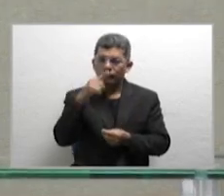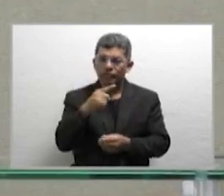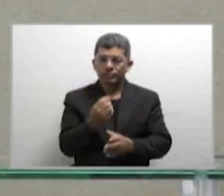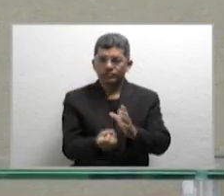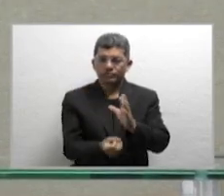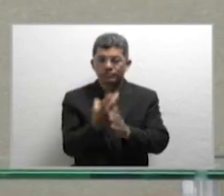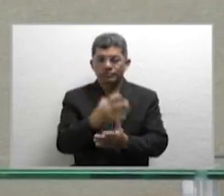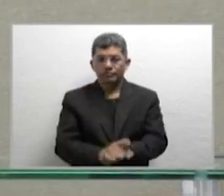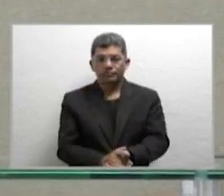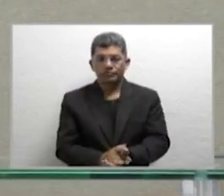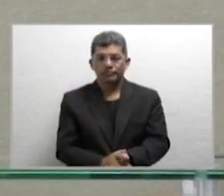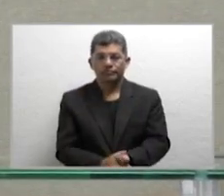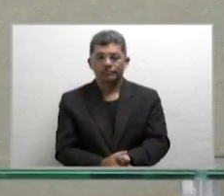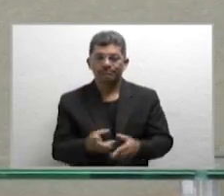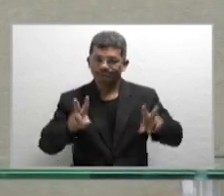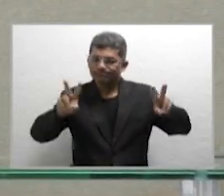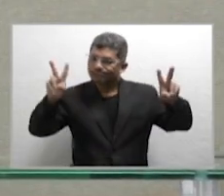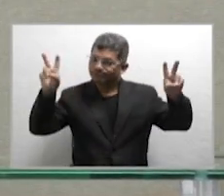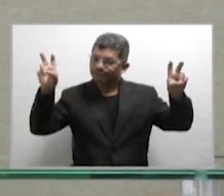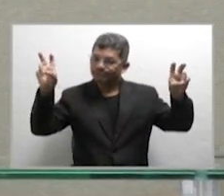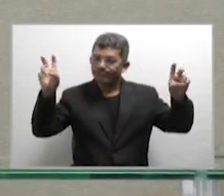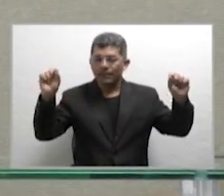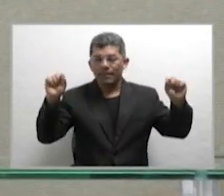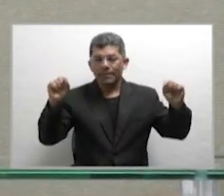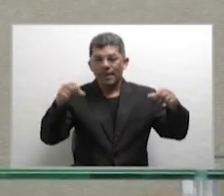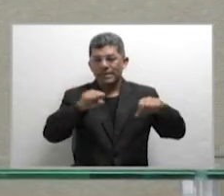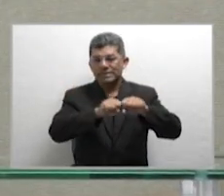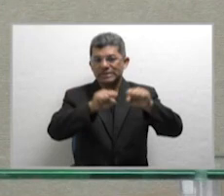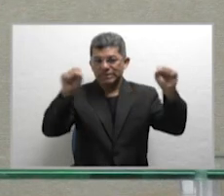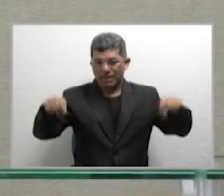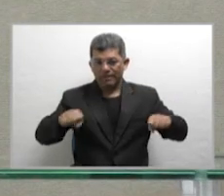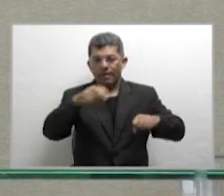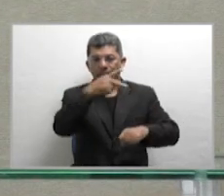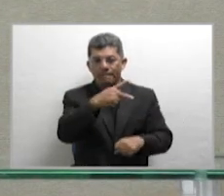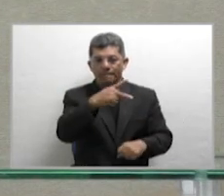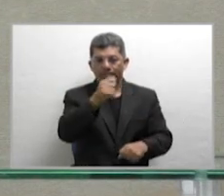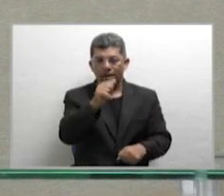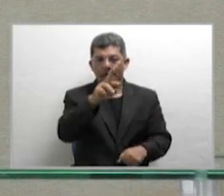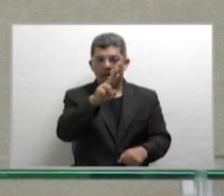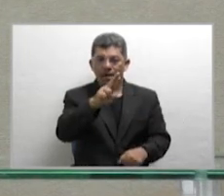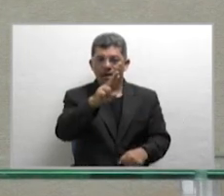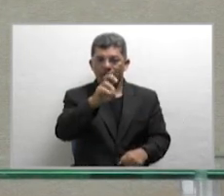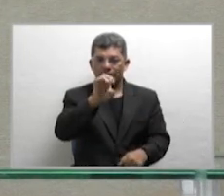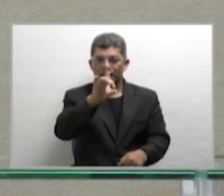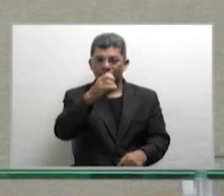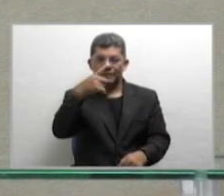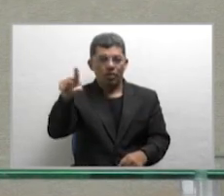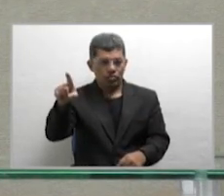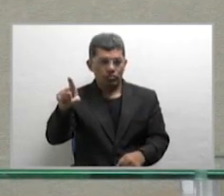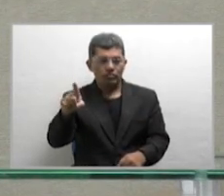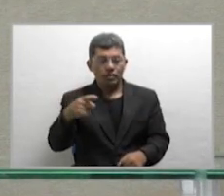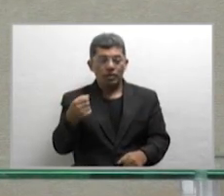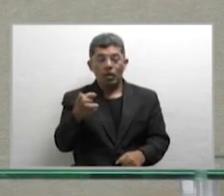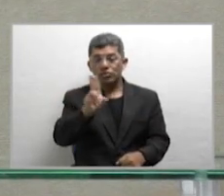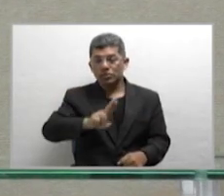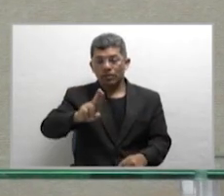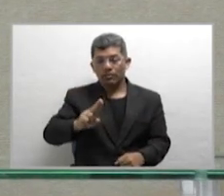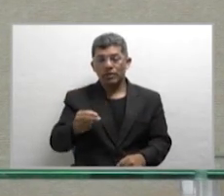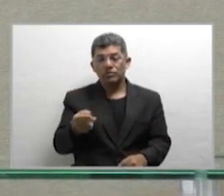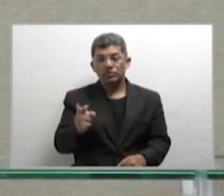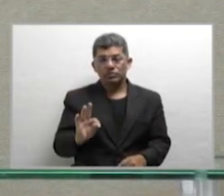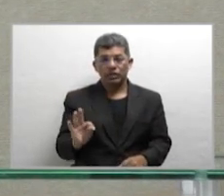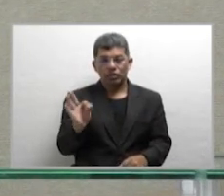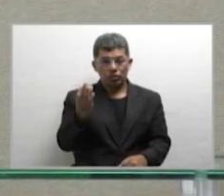do, entre aspas, sistema Paredão, que é uma ferramenta tecnológica a